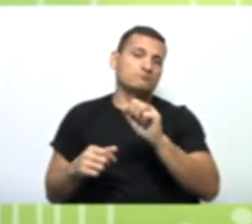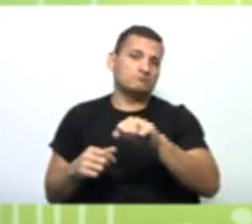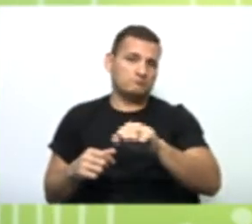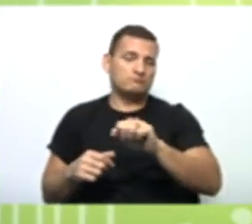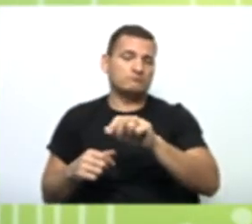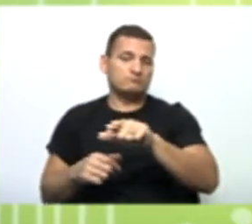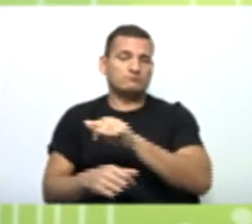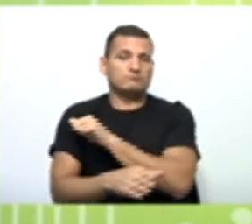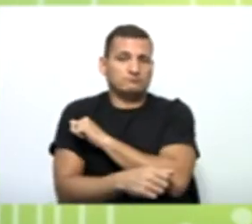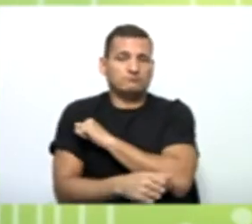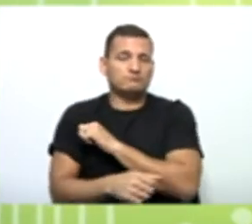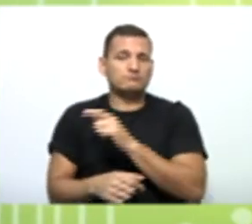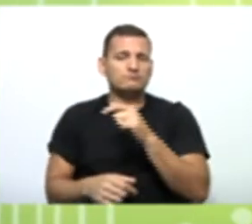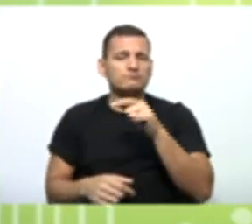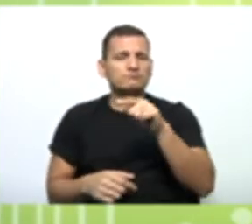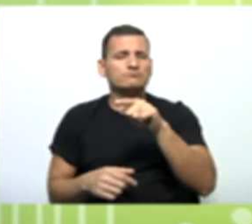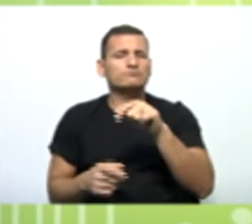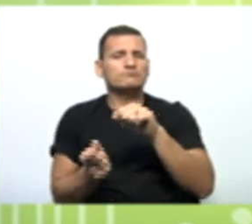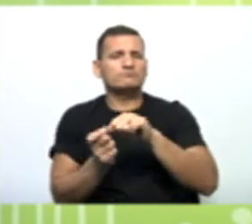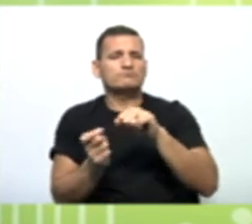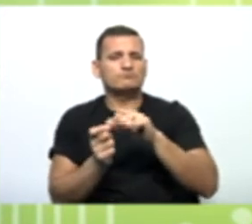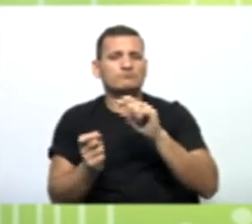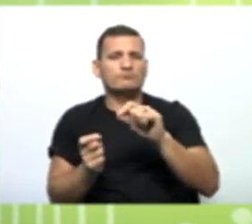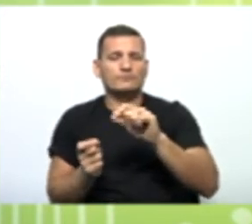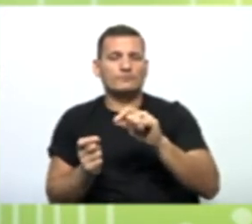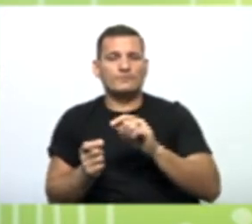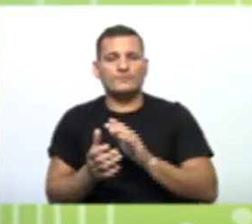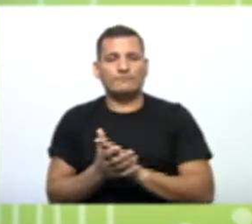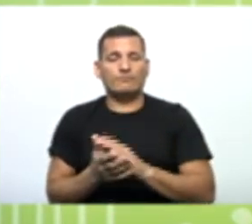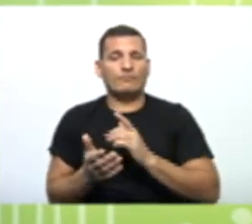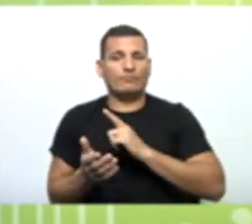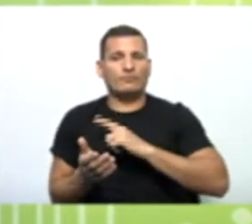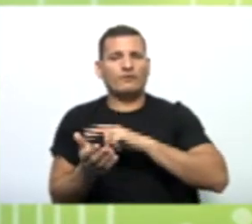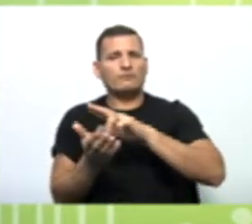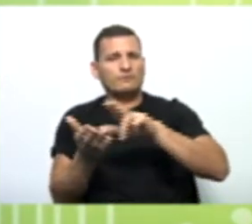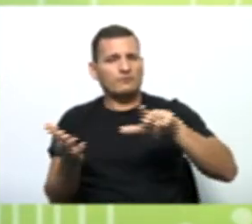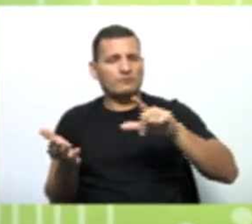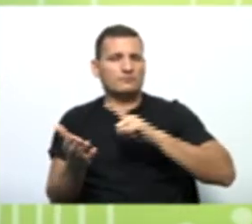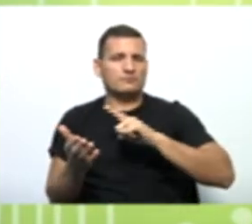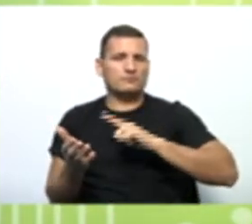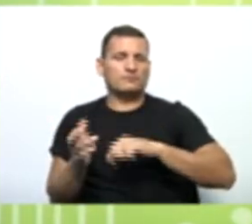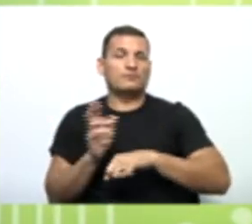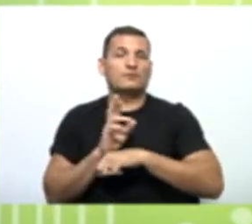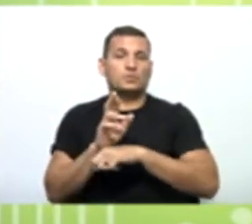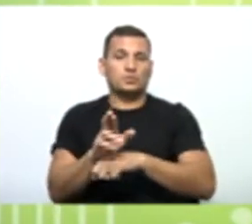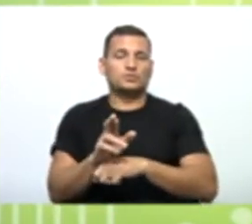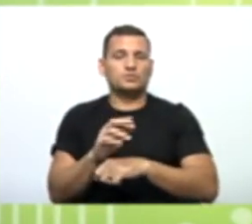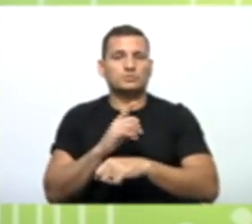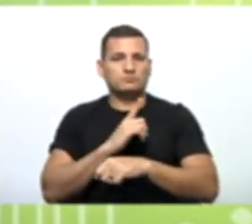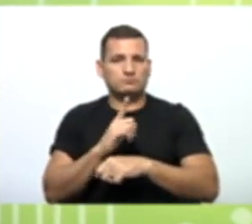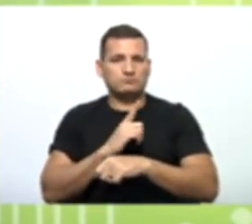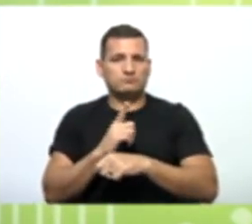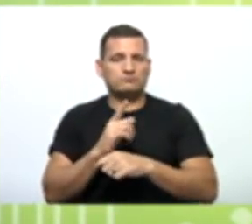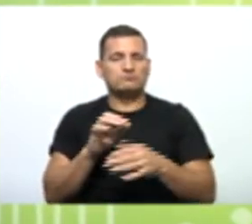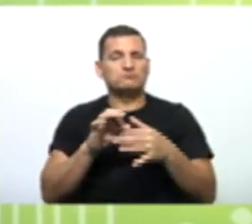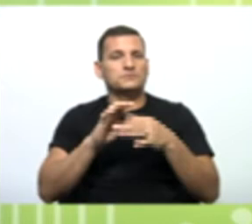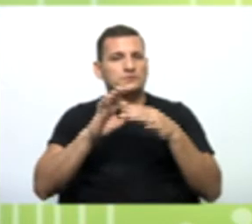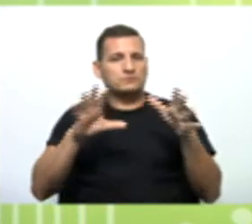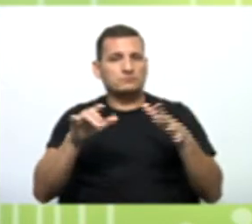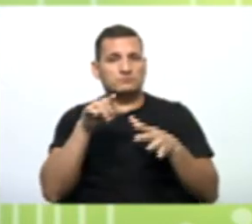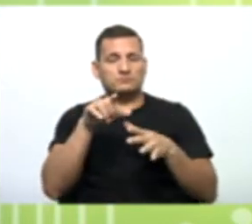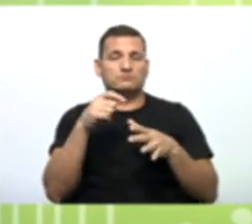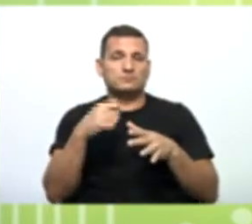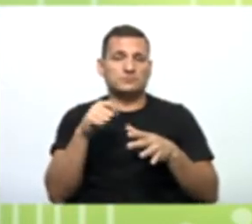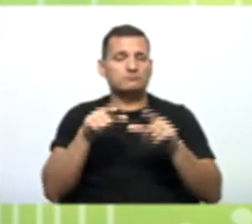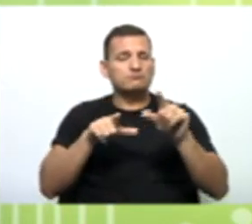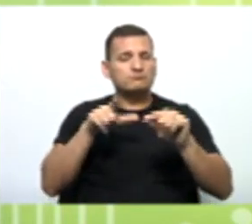você tem que fazer é o quê? Existem vários recursos multimídias disponíveis, né? Você tem que mensurar